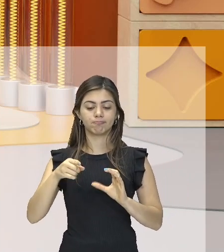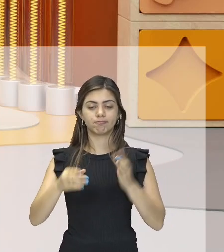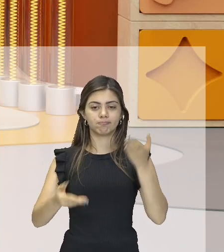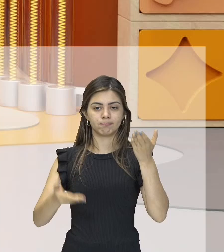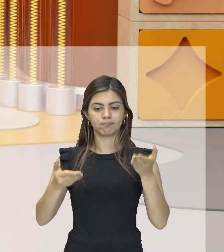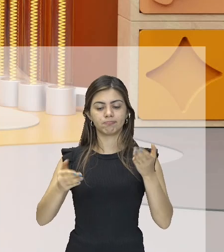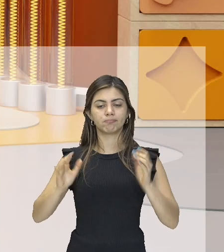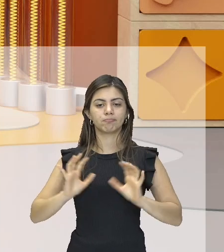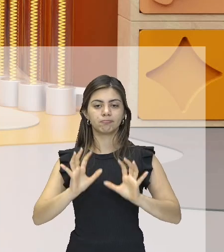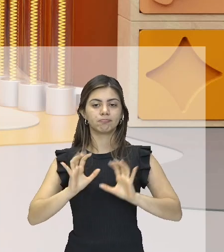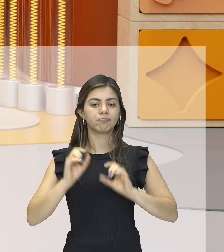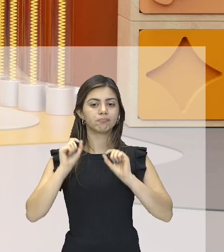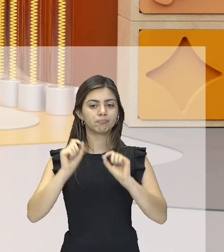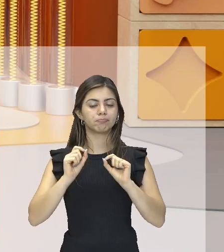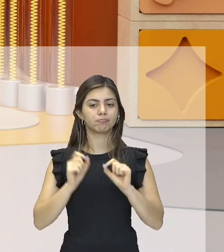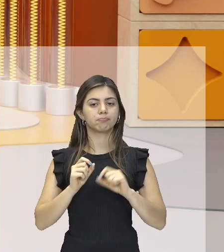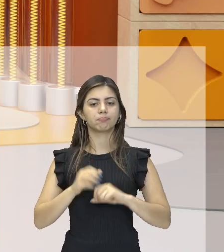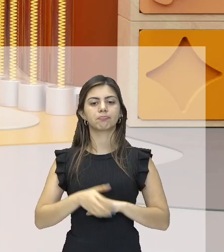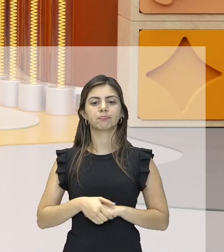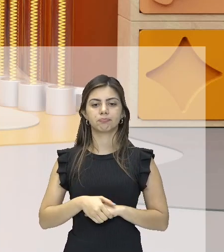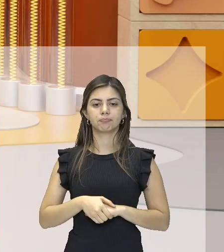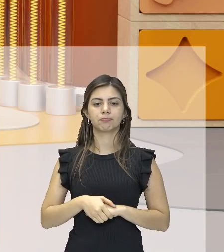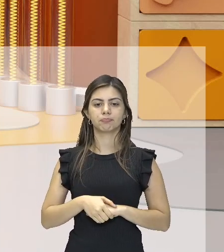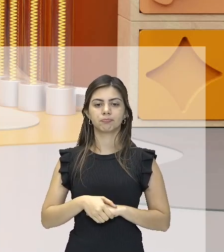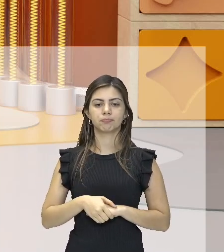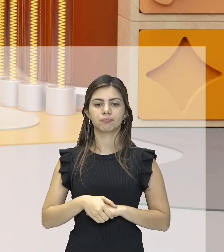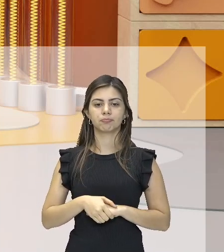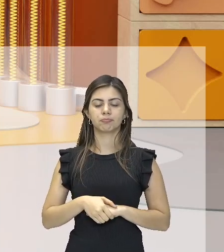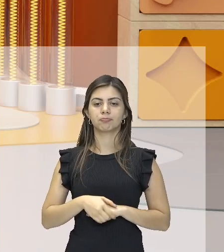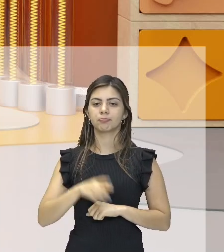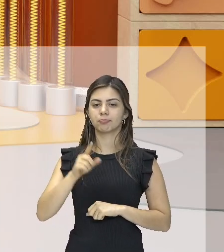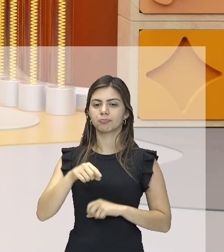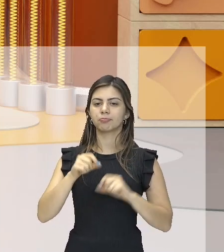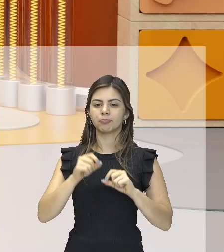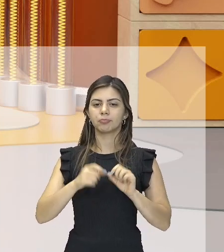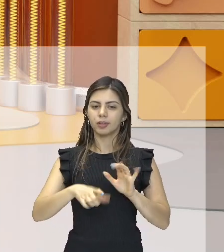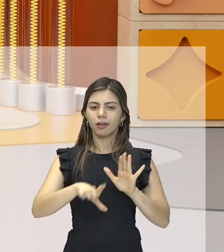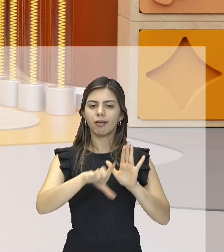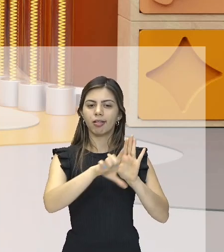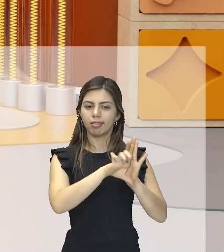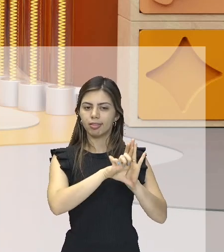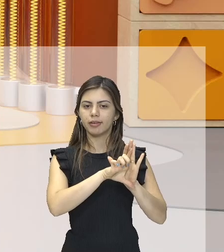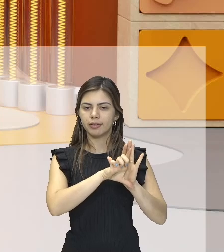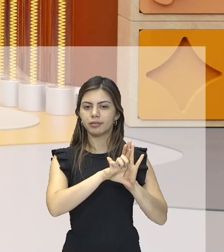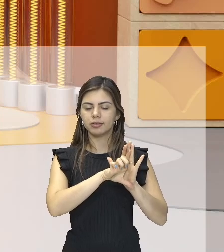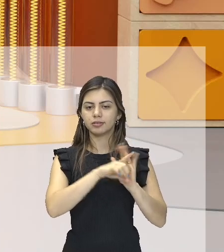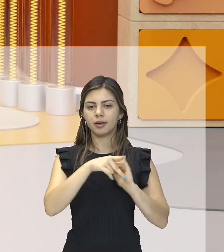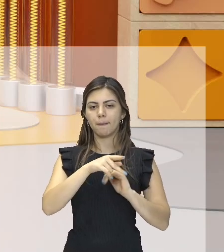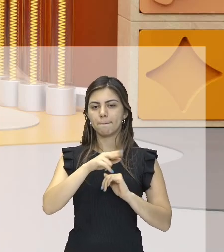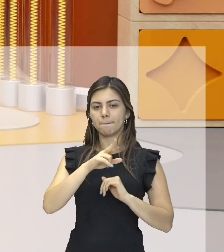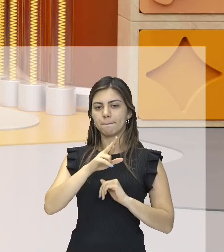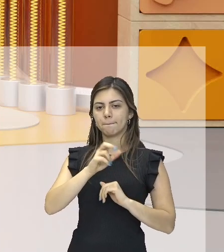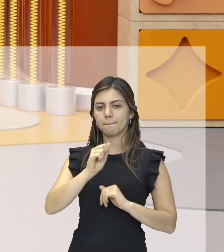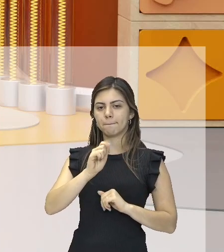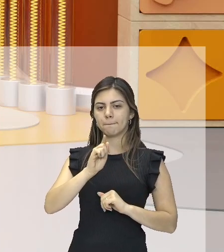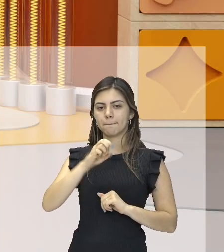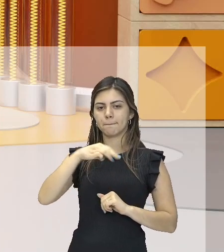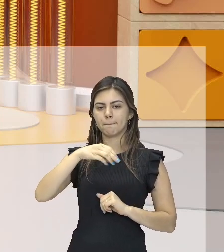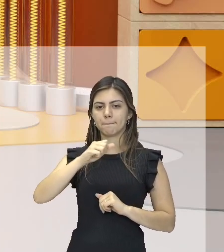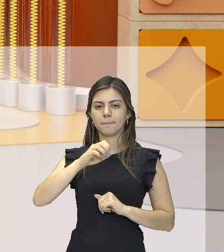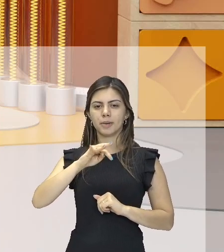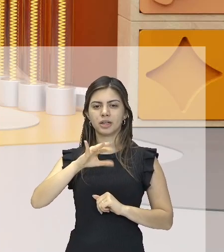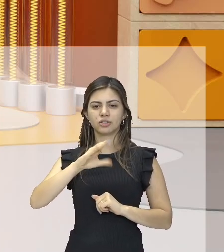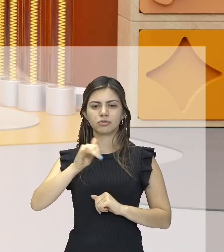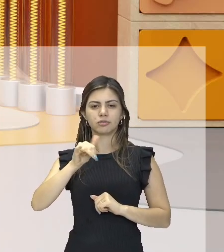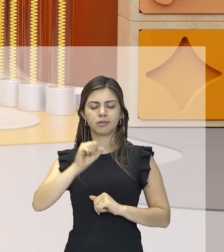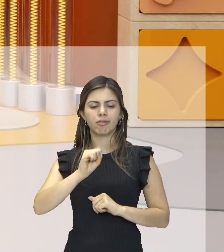comercial favorável é justamente aí a questão de leis pragmáticas que vai ali auxiliar a proteção